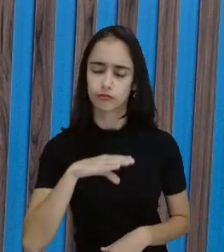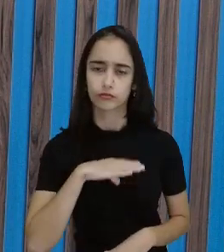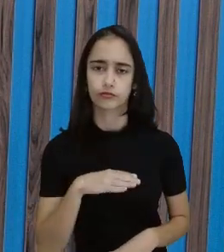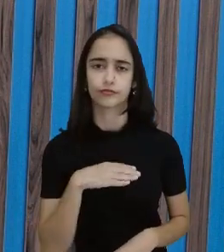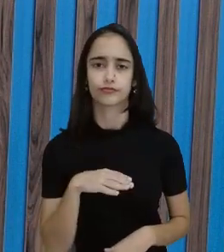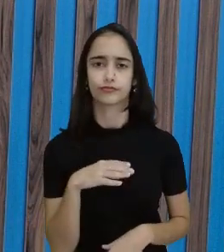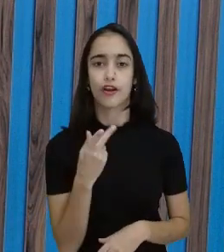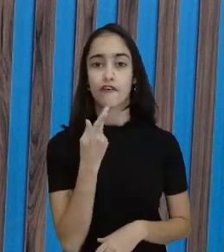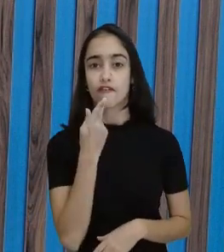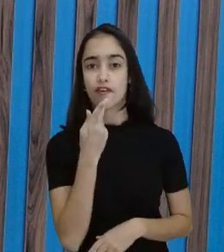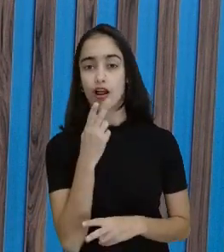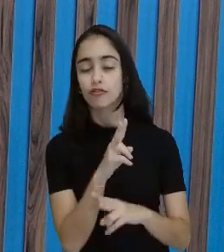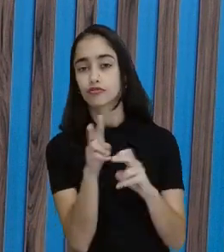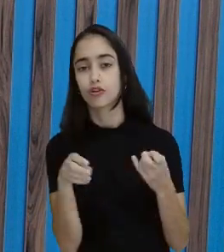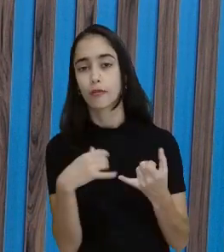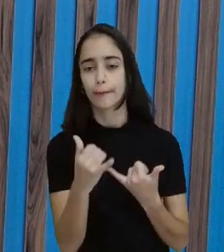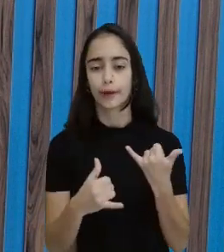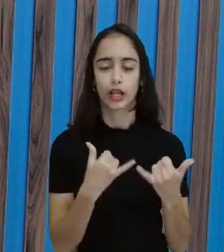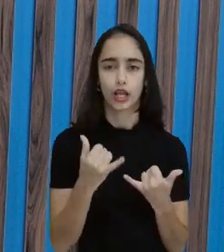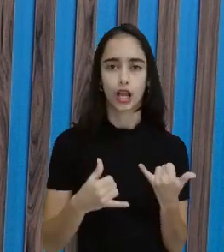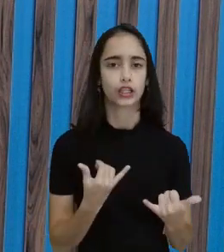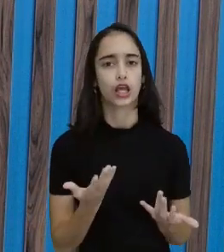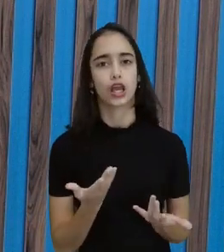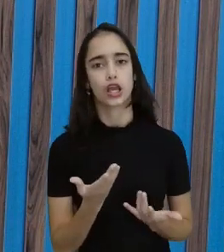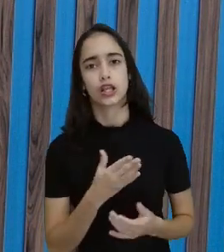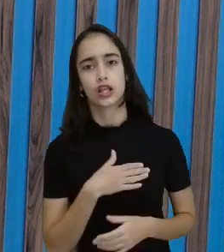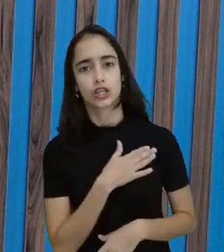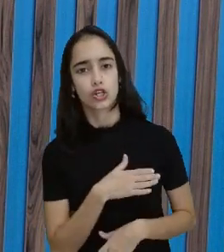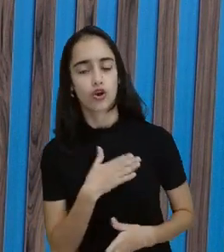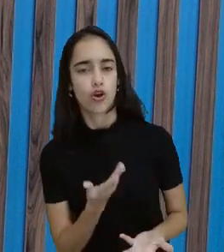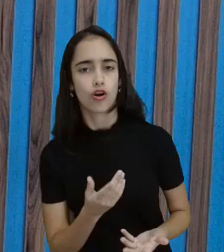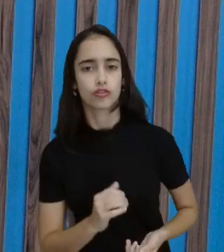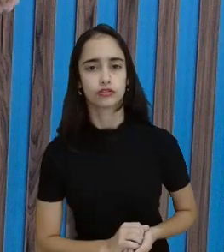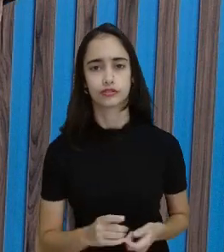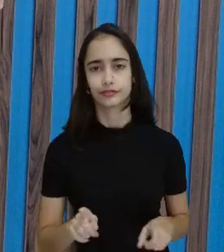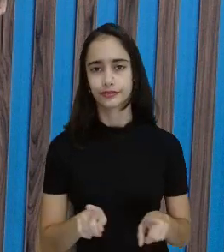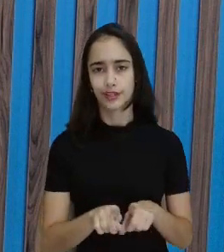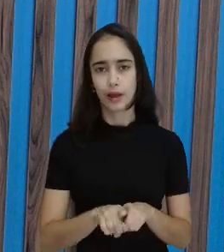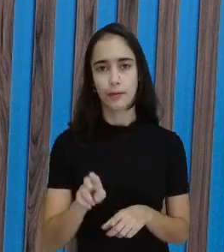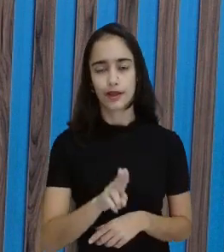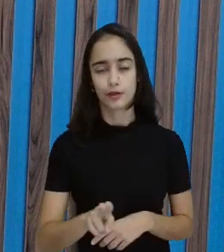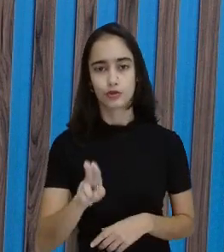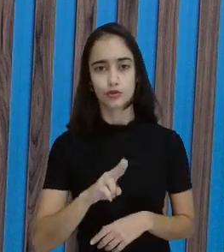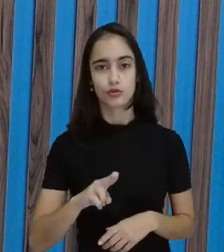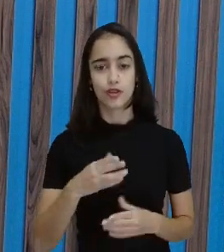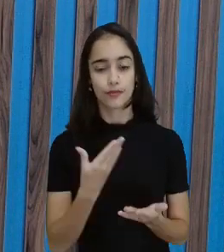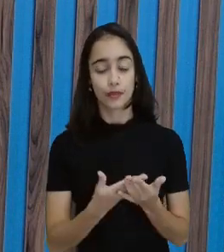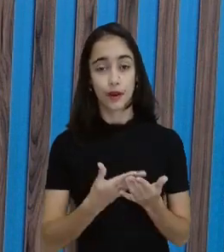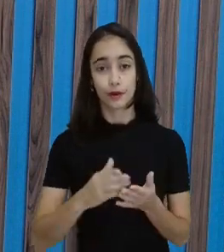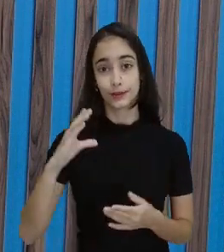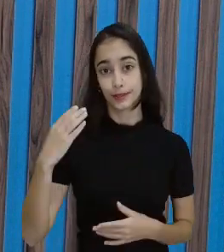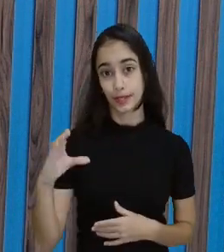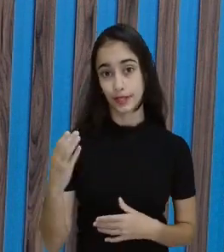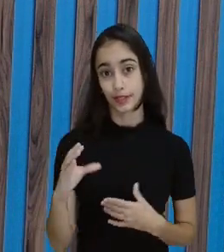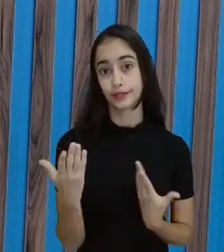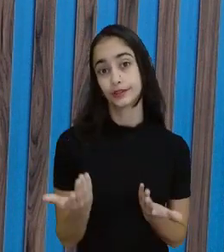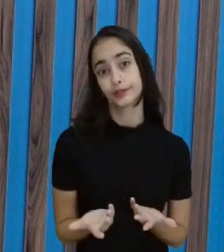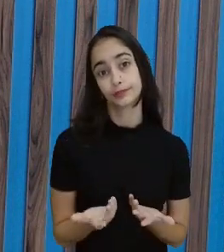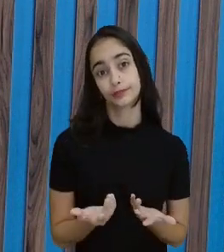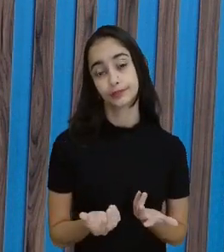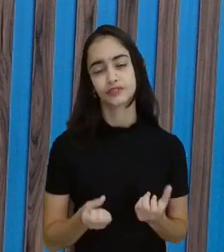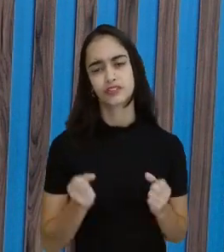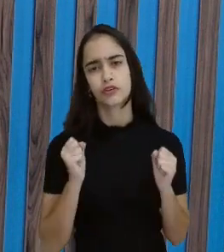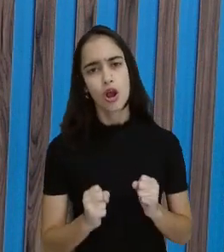brincadeiras preferidas. Também pode ser usada na aula de ciências. A professora de ciências, professora Kátia, pode fazer